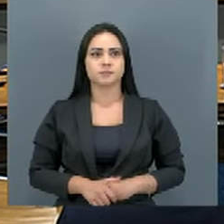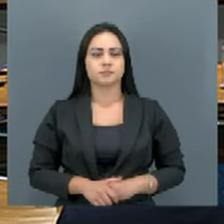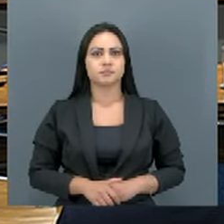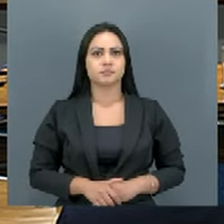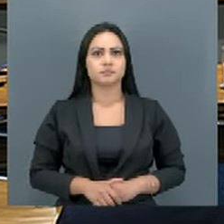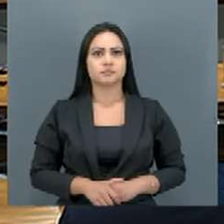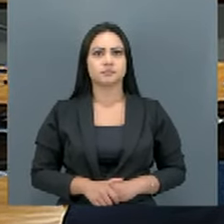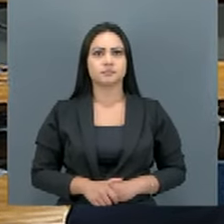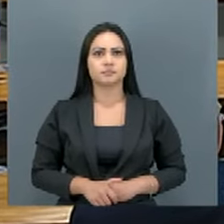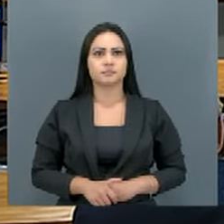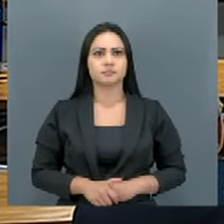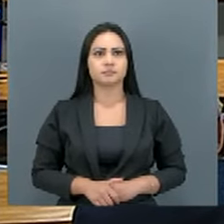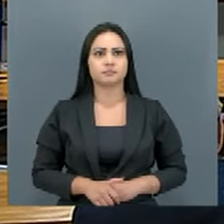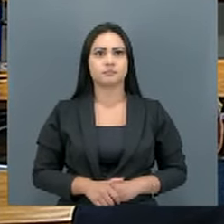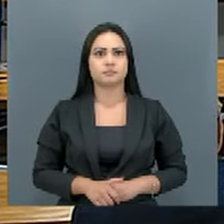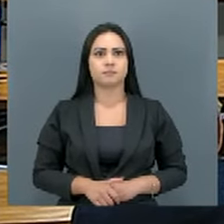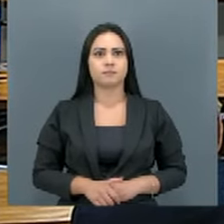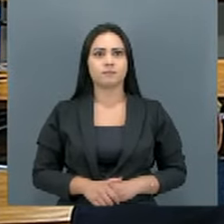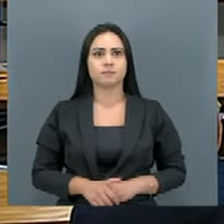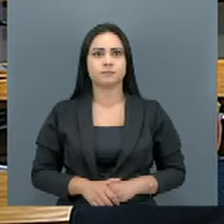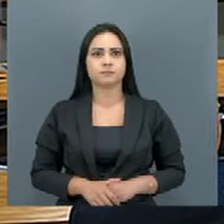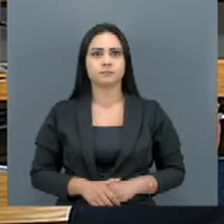capacidade? Estão atrapalhando a vida de vocês.